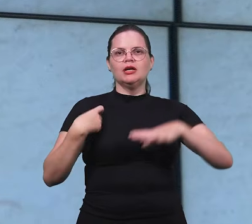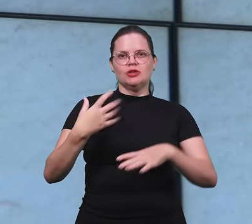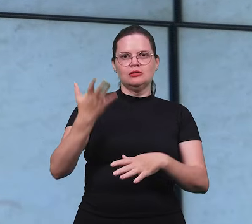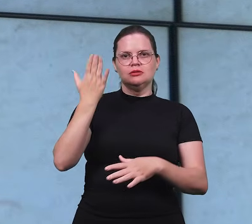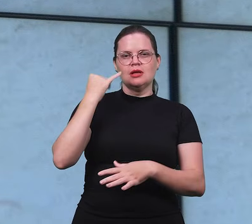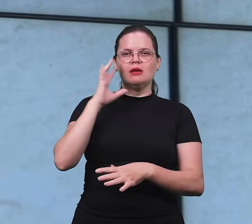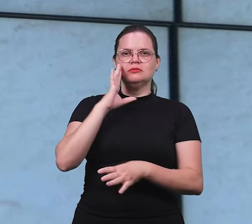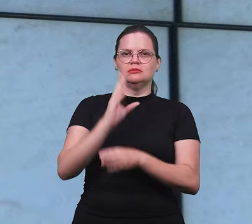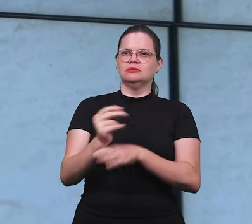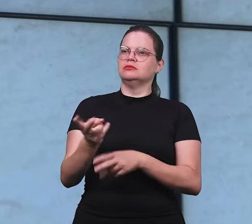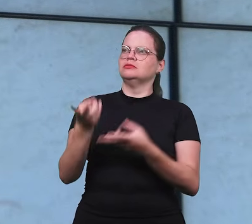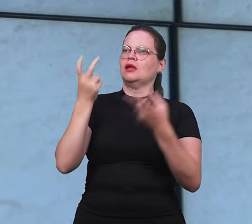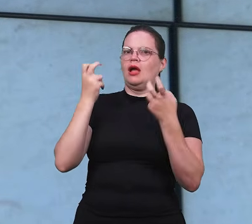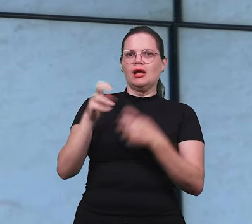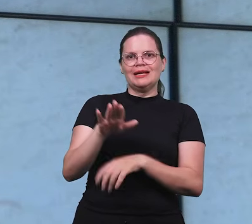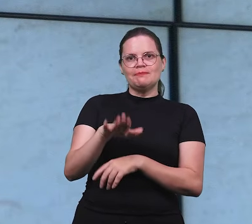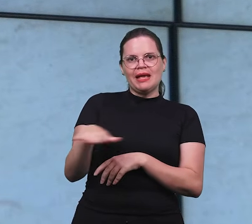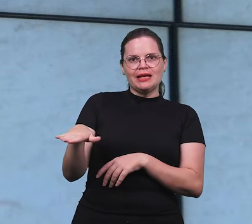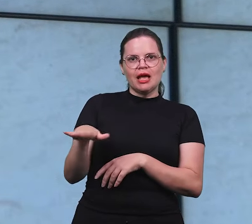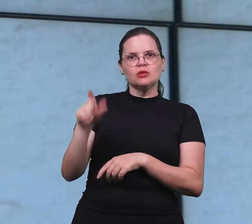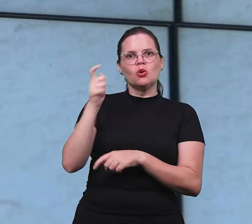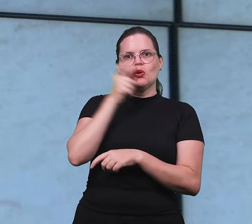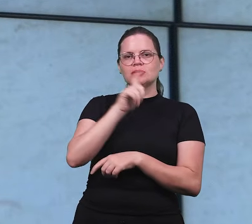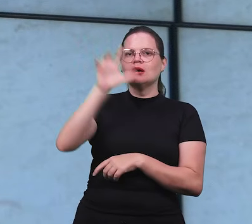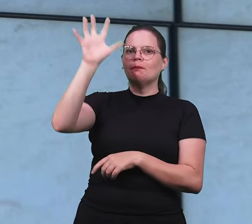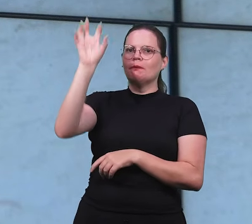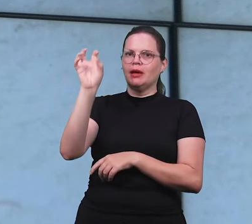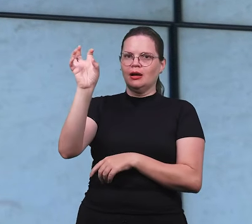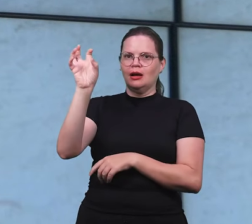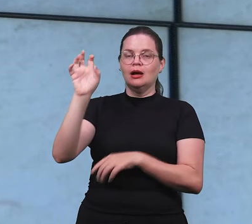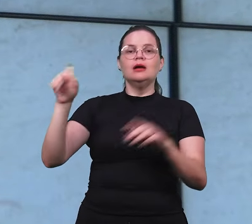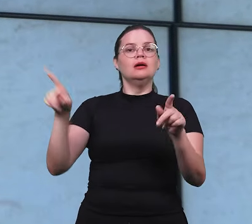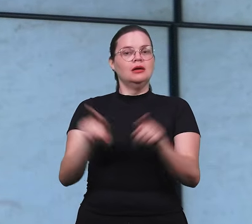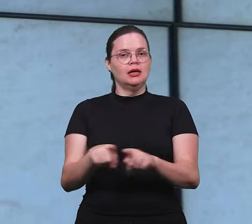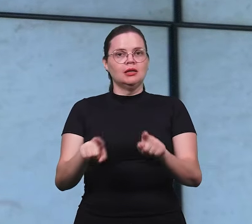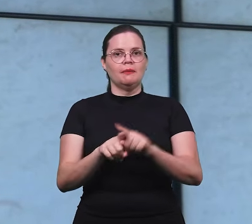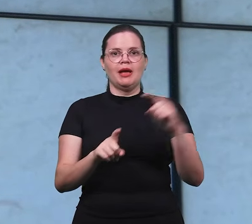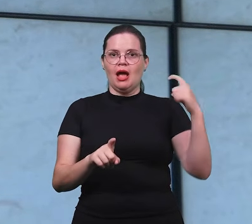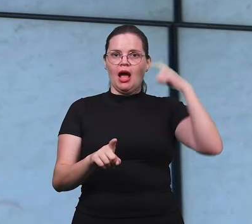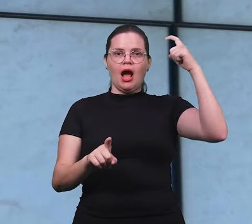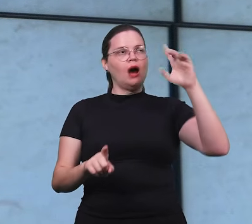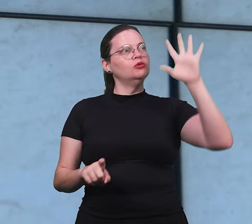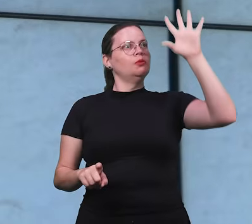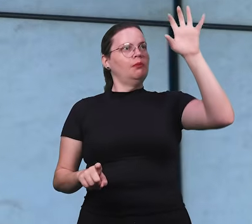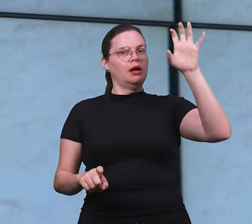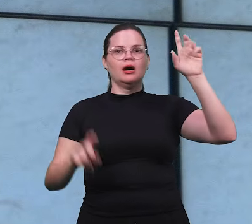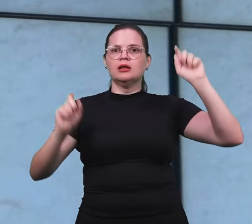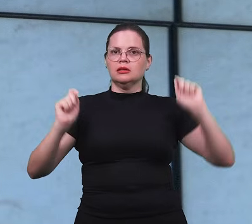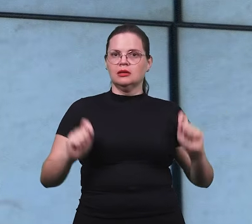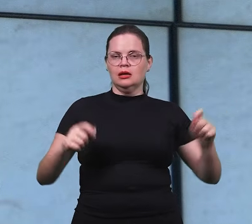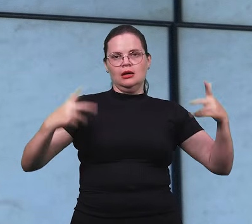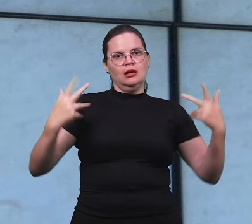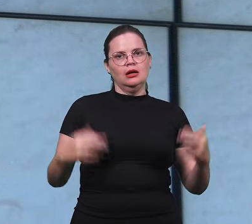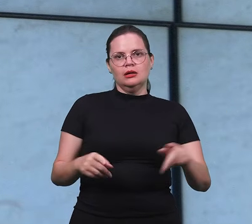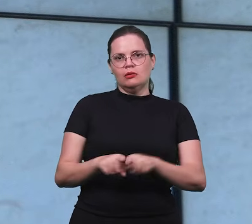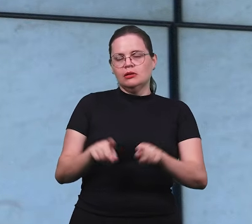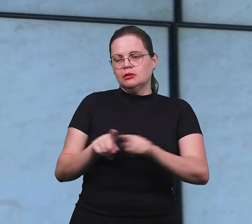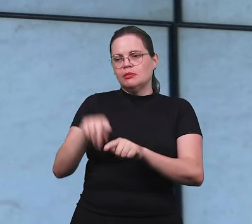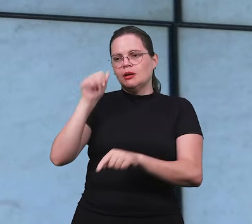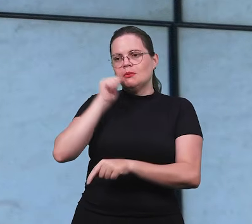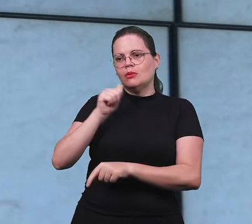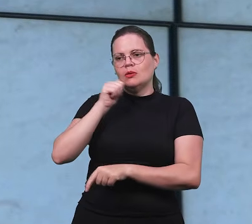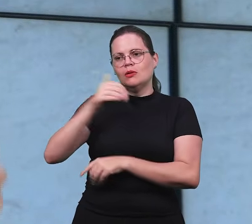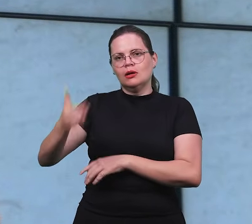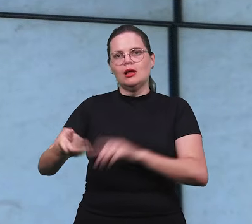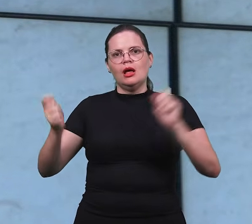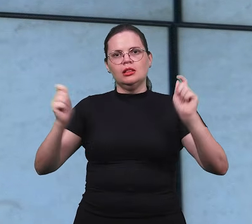acesso e o maior também tem acesso. Ou seja, ninguém fica faltando o acesso ou ninguém deixa de usufruir dos